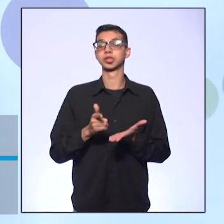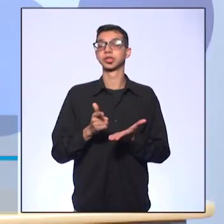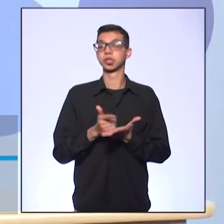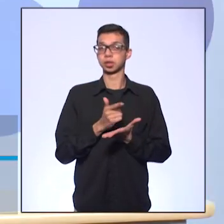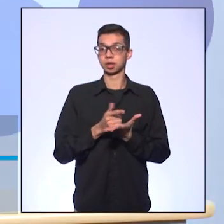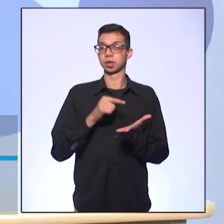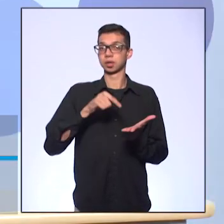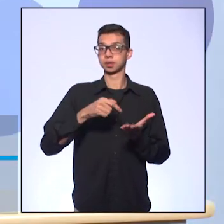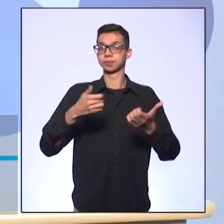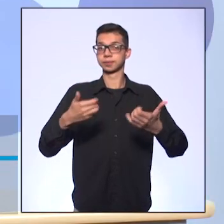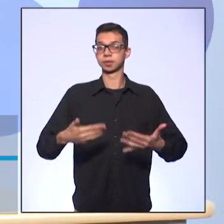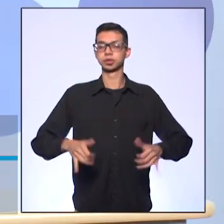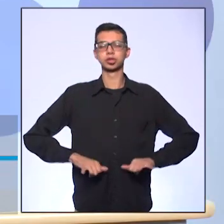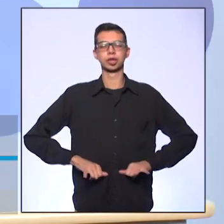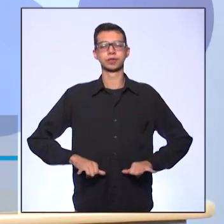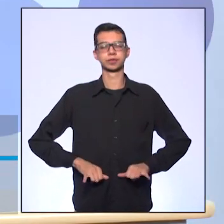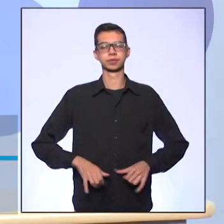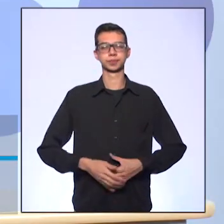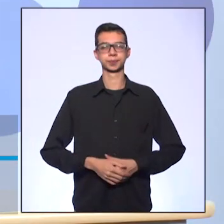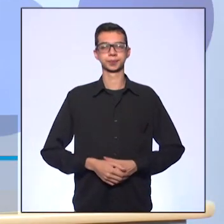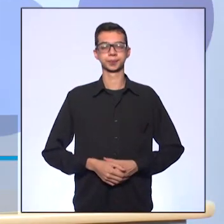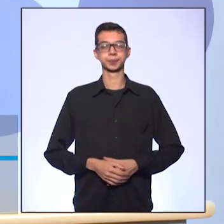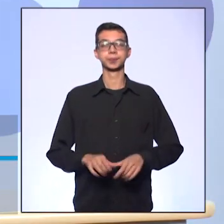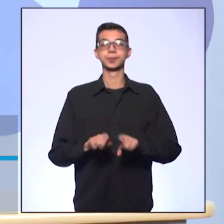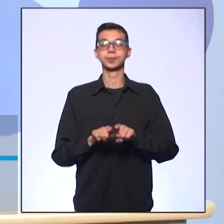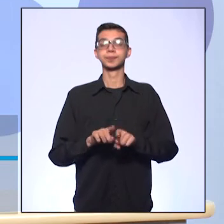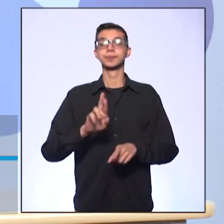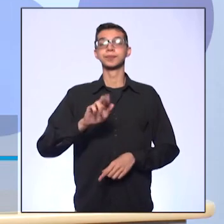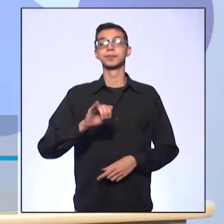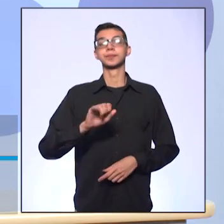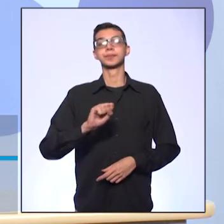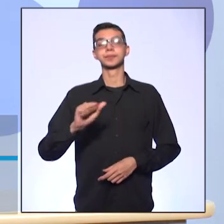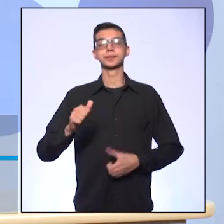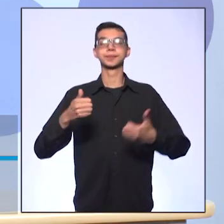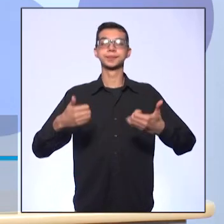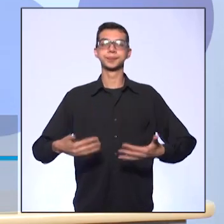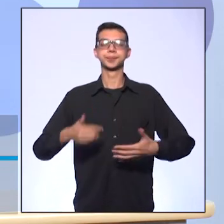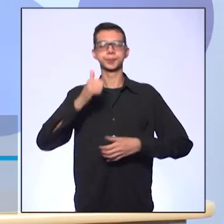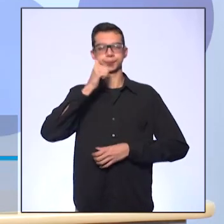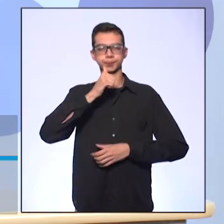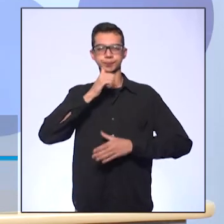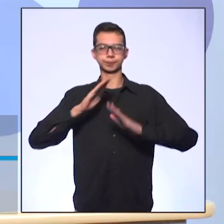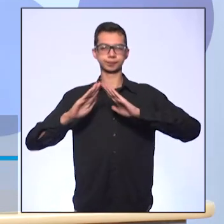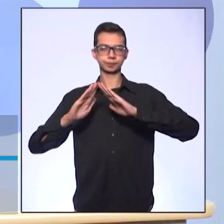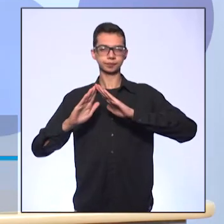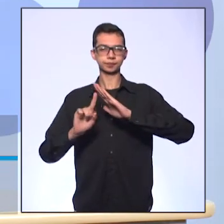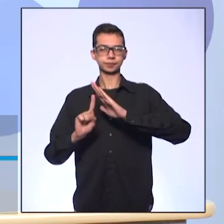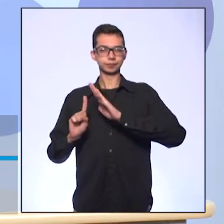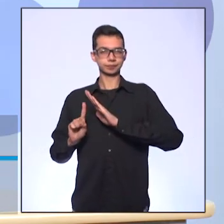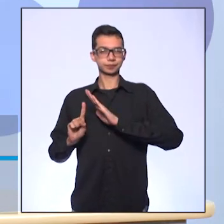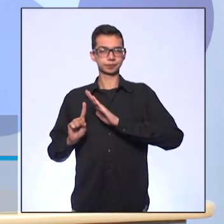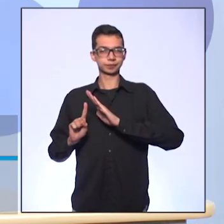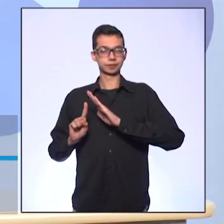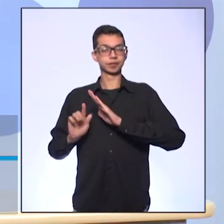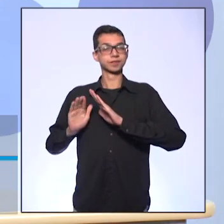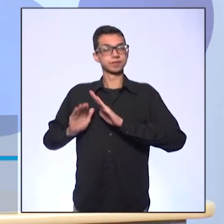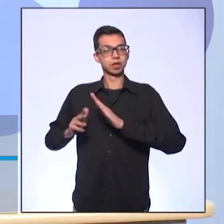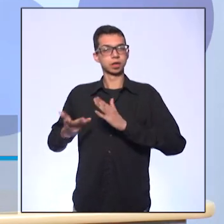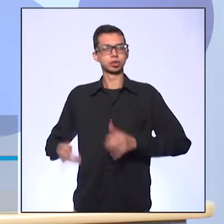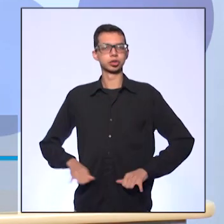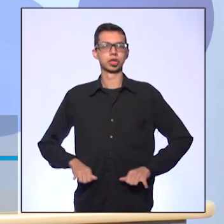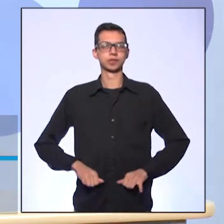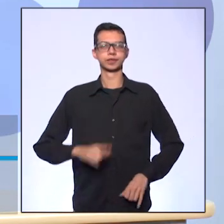realidade. A Larissa fala também da questão do isolamento, que a mulher ficando isolada, ficando mais dentro de casa, ela corre muito mais o risco de sofrer. Não